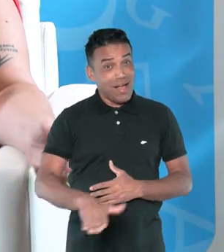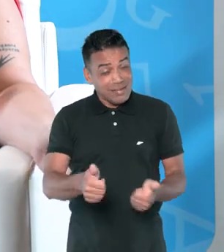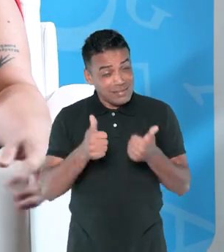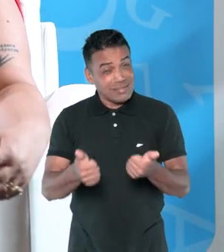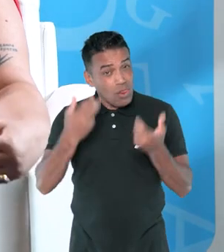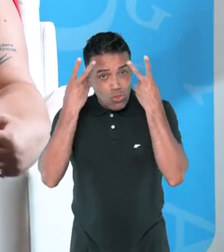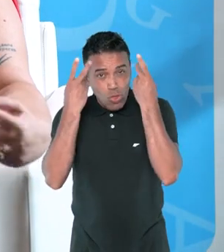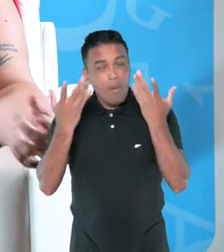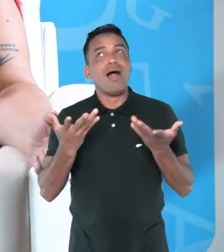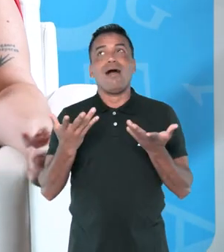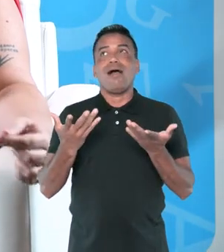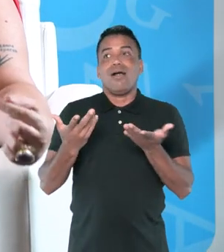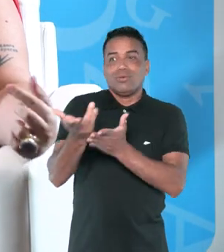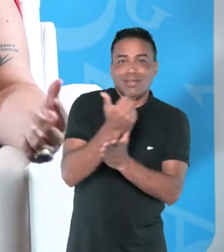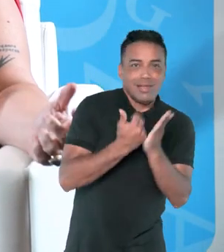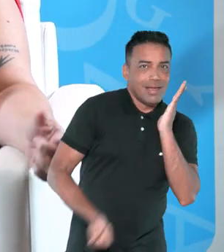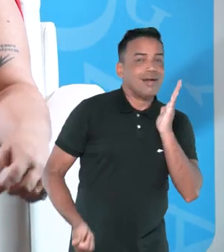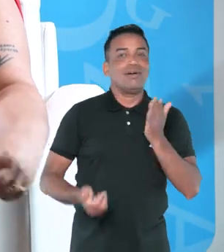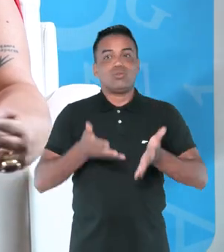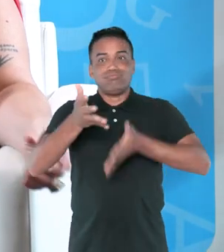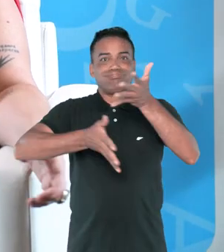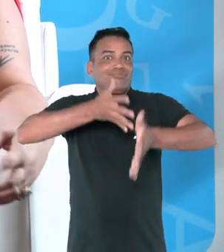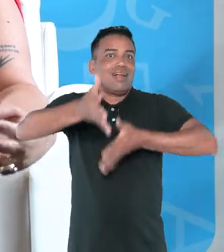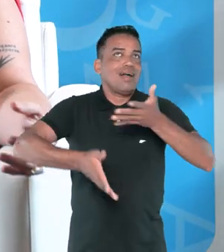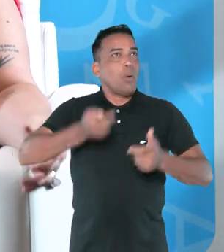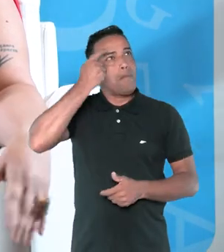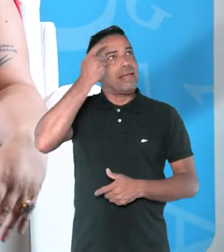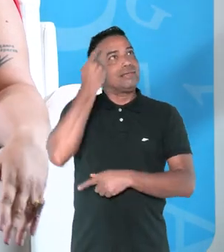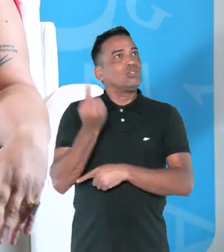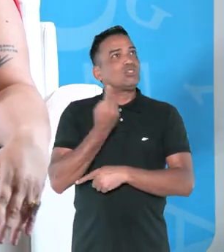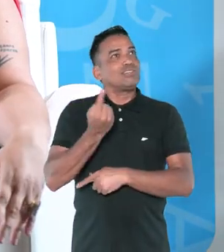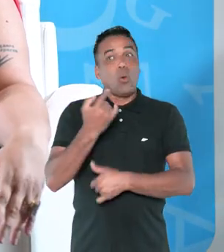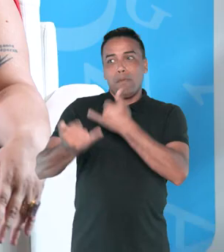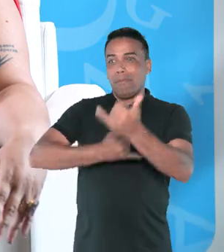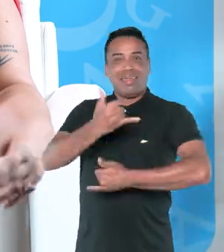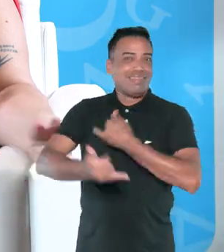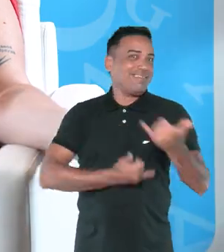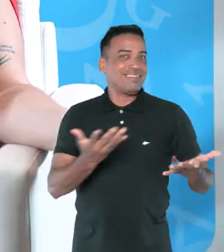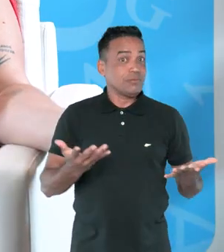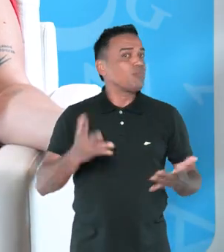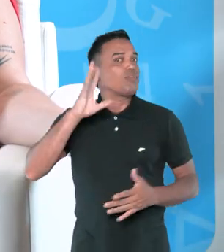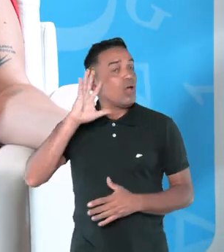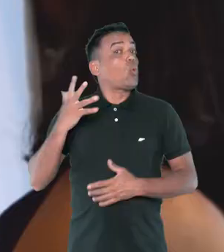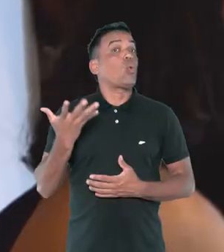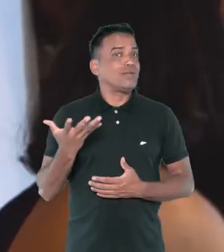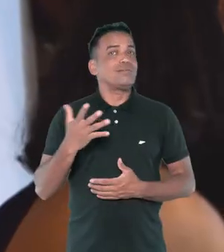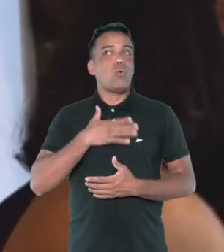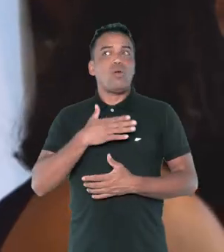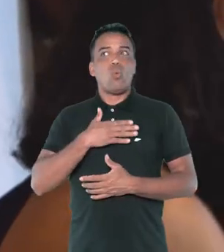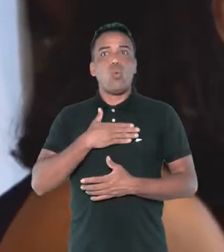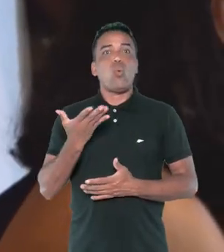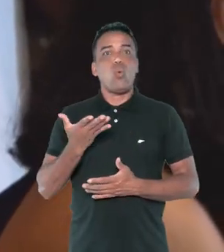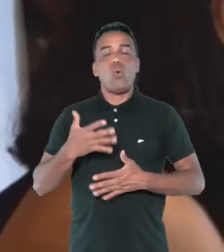ou desenhando, ou falando, ou pensando sozinho, ou brincando. E o que aconteceu foi que eu